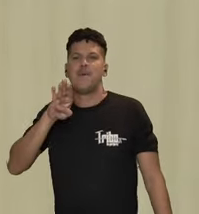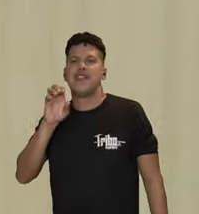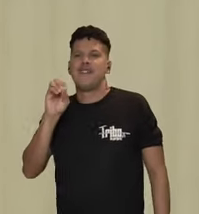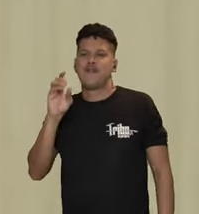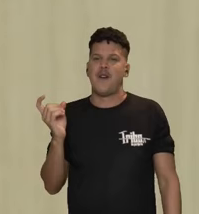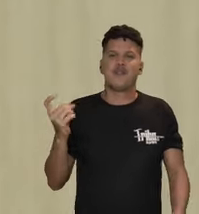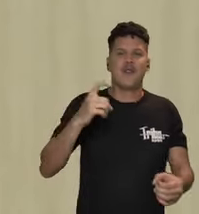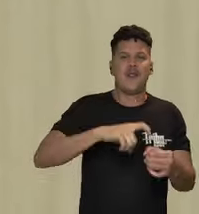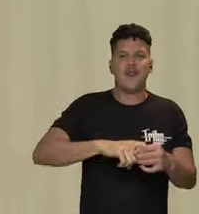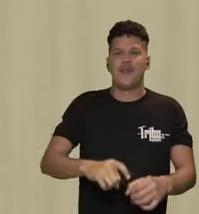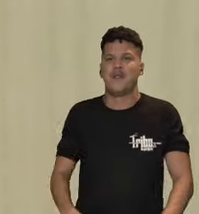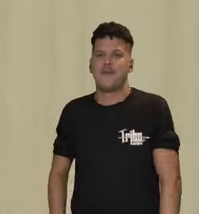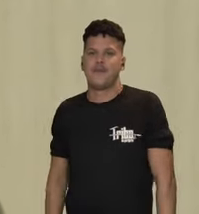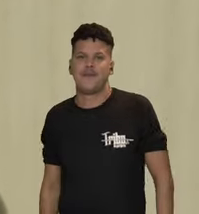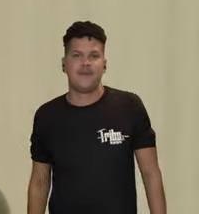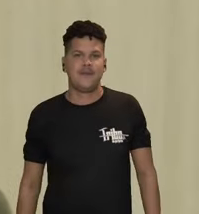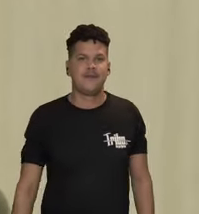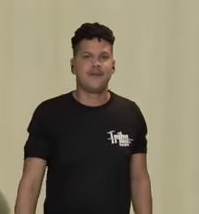Bob voltou.